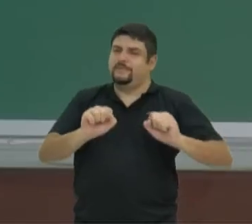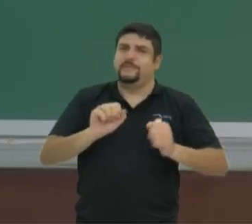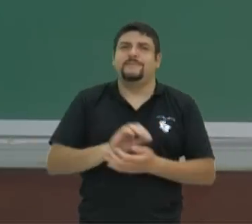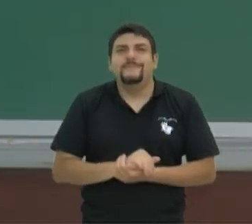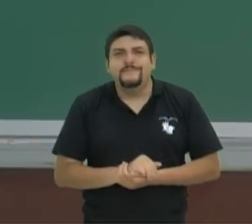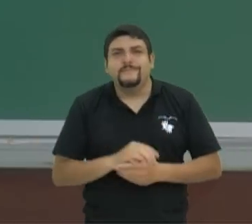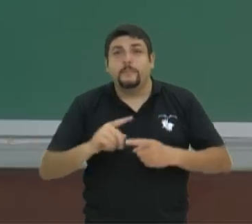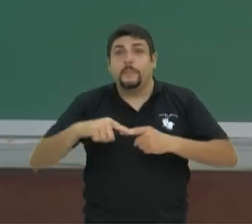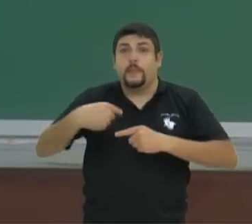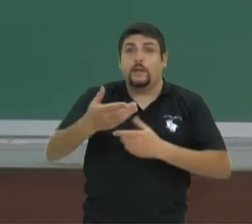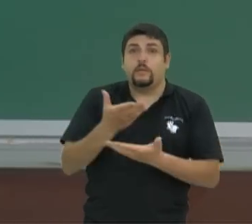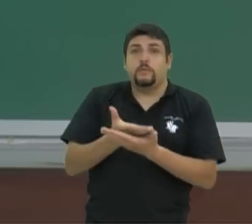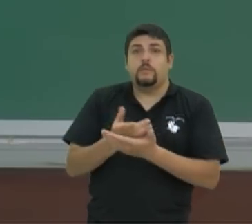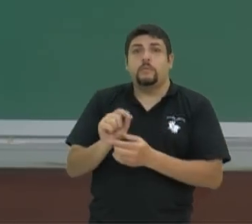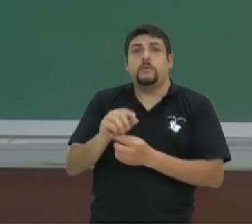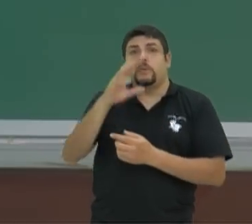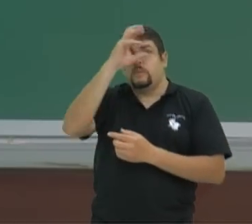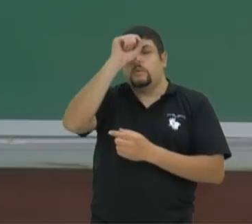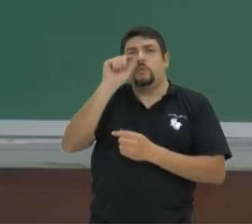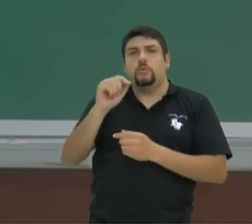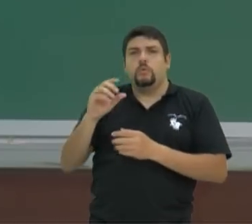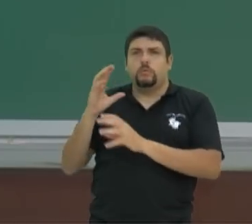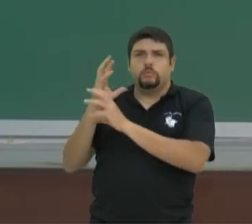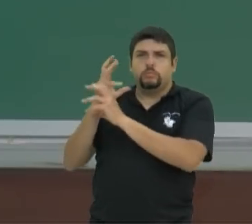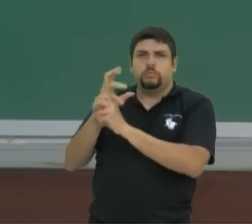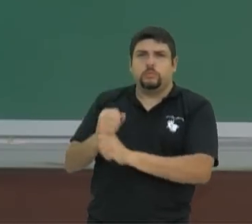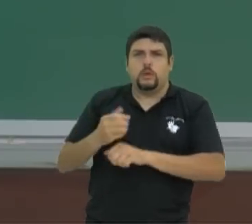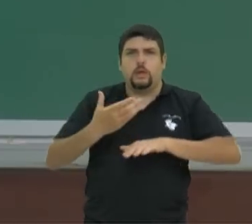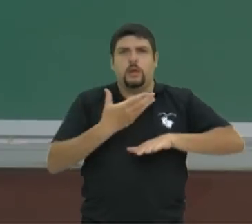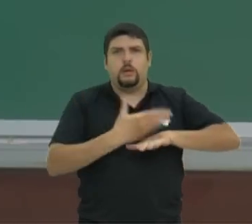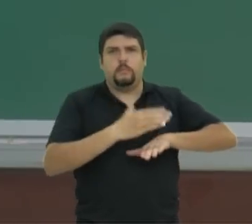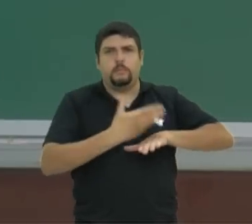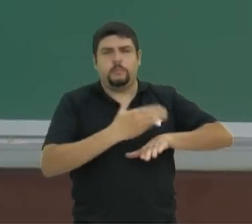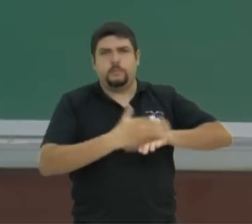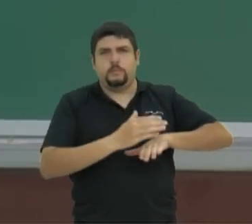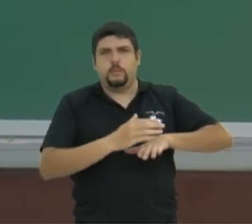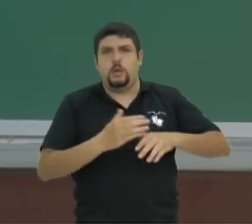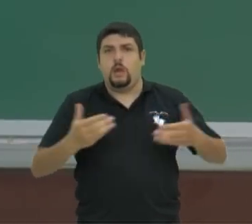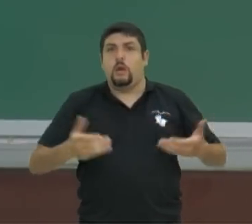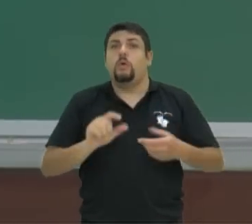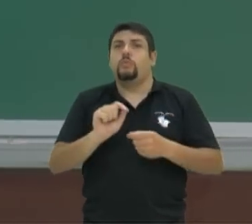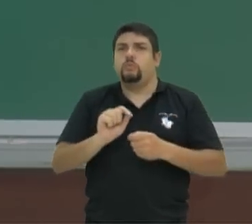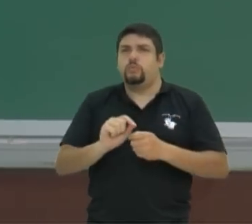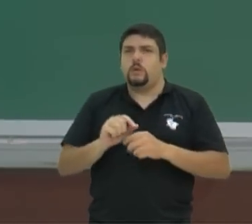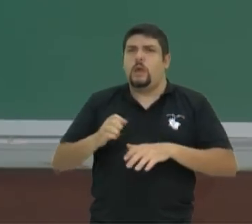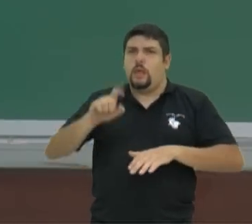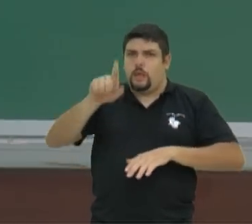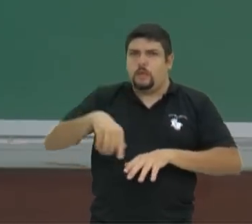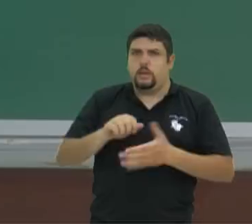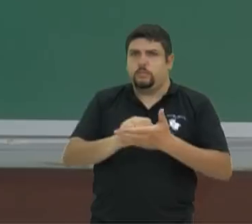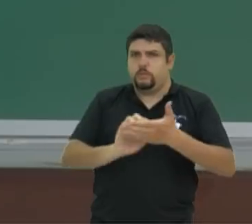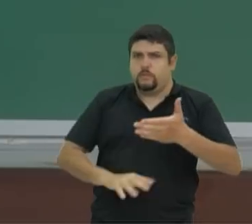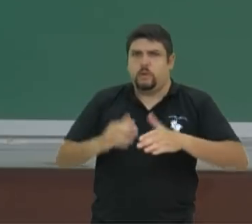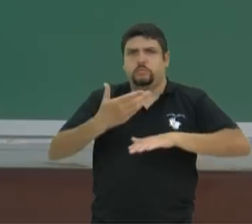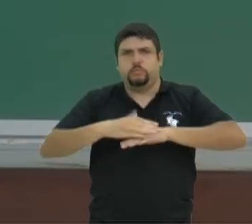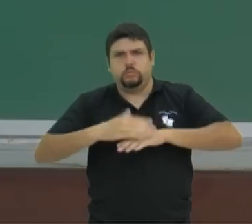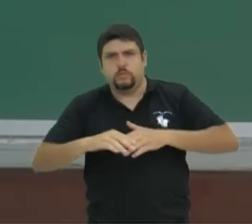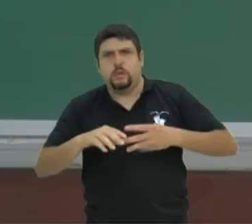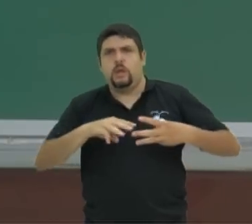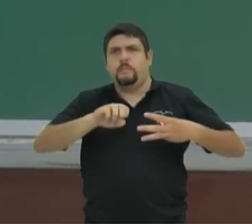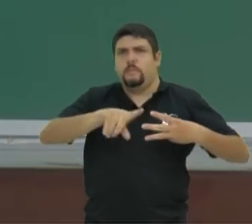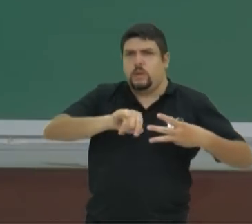que vem, o que a gente vai fazer? Nós vamos fazer uma retomada prática, ou seja, não vai mais ser exercício teórico, vai ser exercício para a gente calcular a média, calcular a moda,